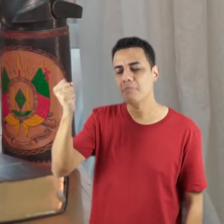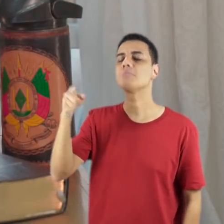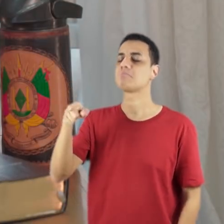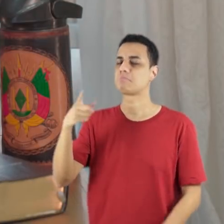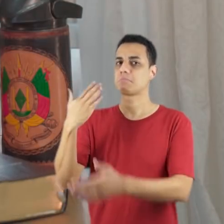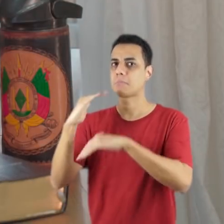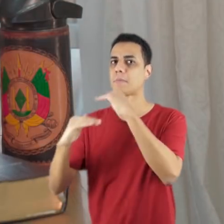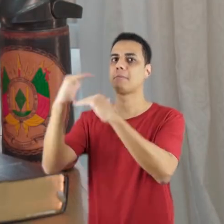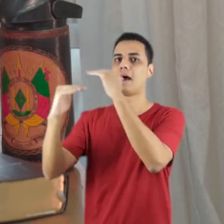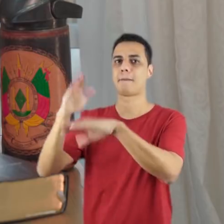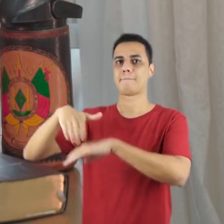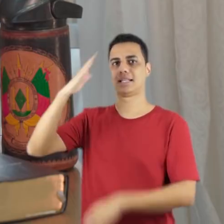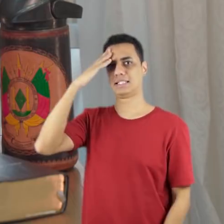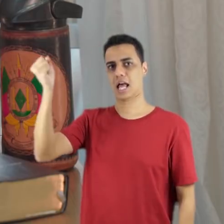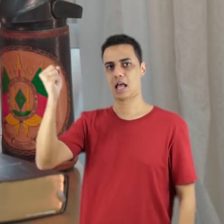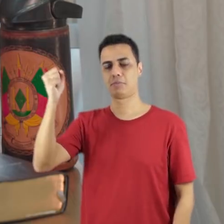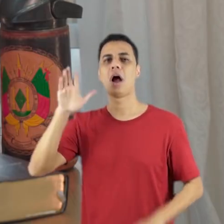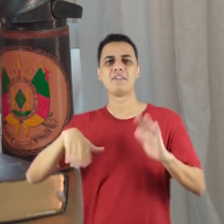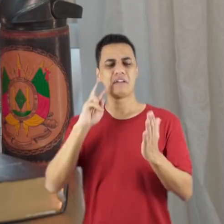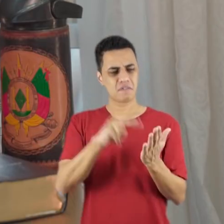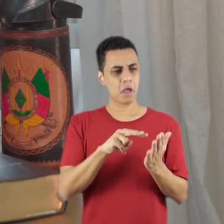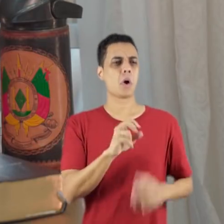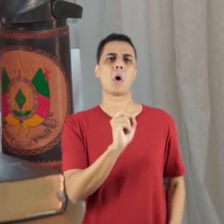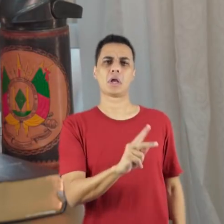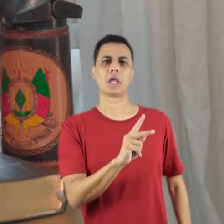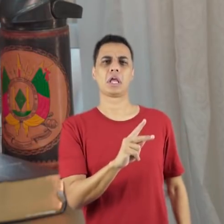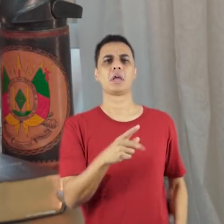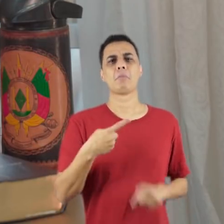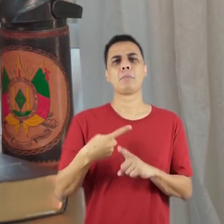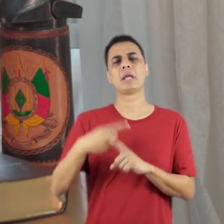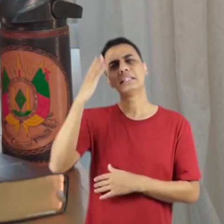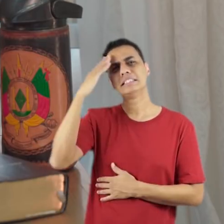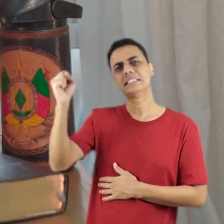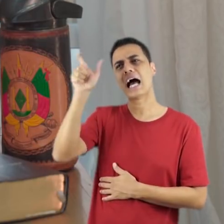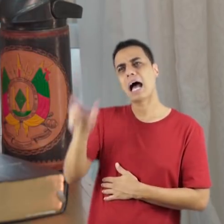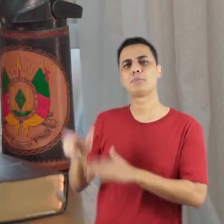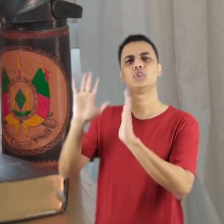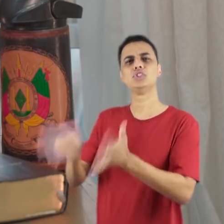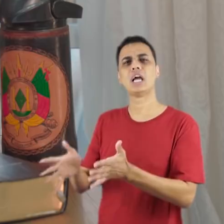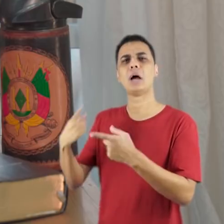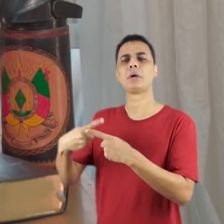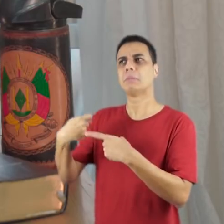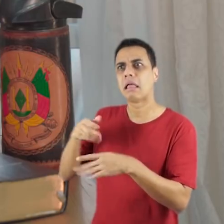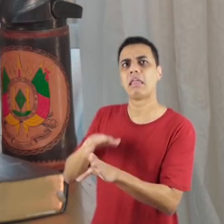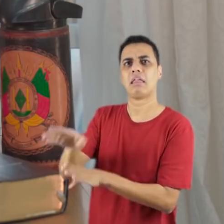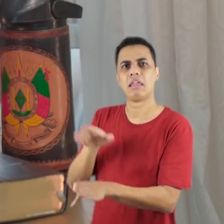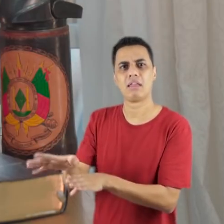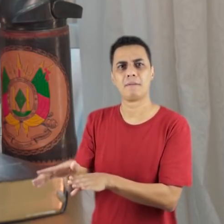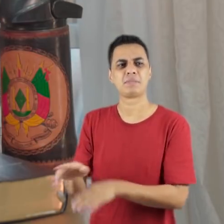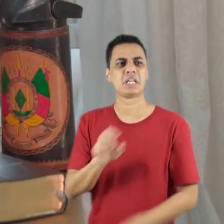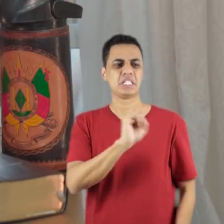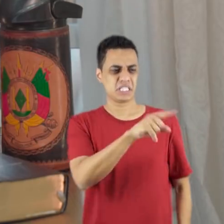tu diga: tá, a primeira parte eu entendo e até concordo, mas por que um sábio precisa ser corrigido? Castigar